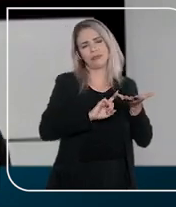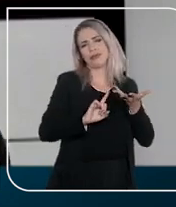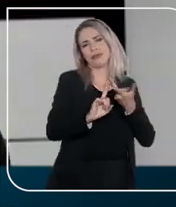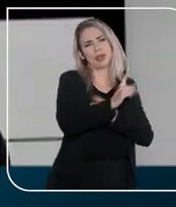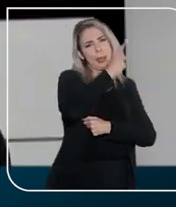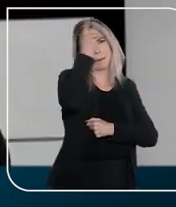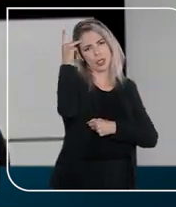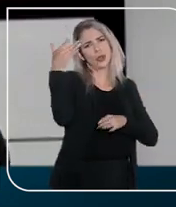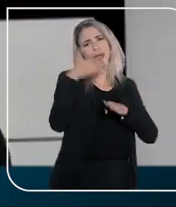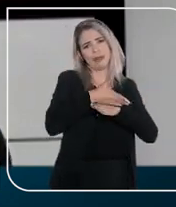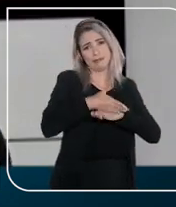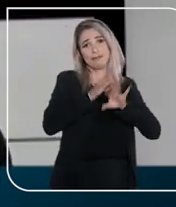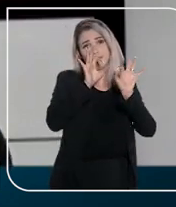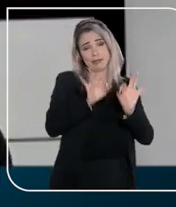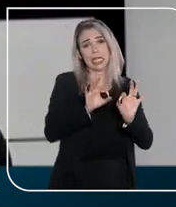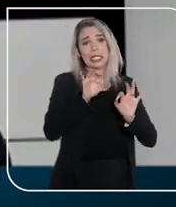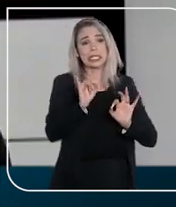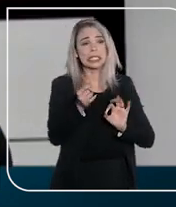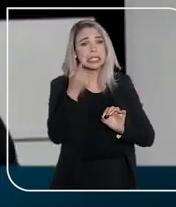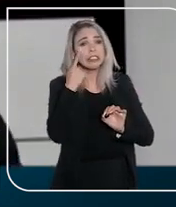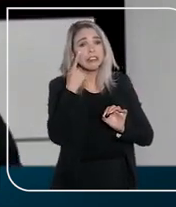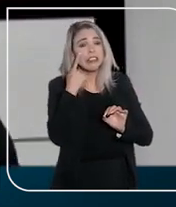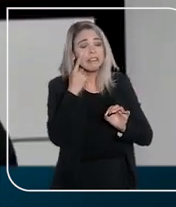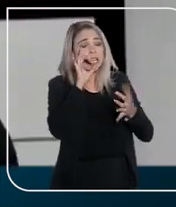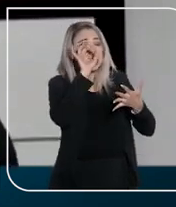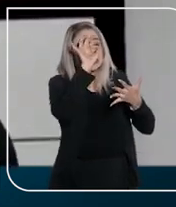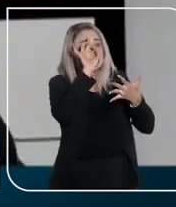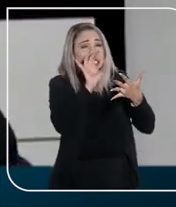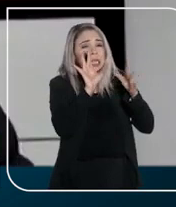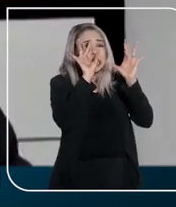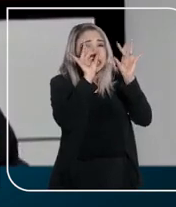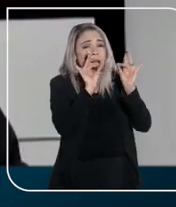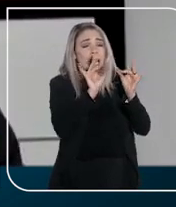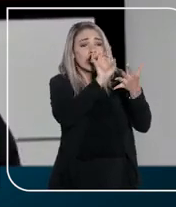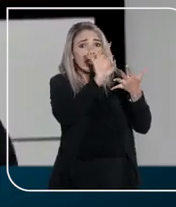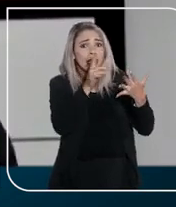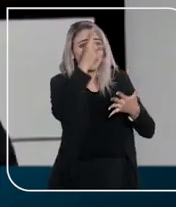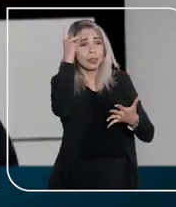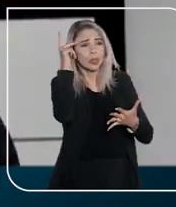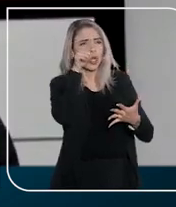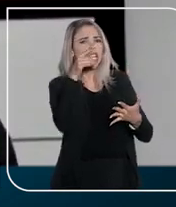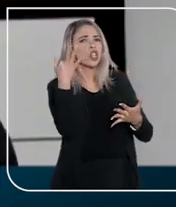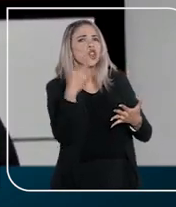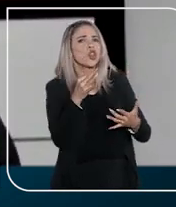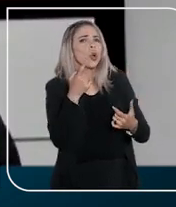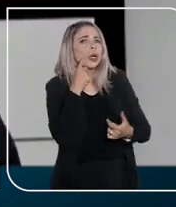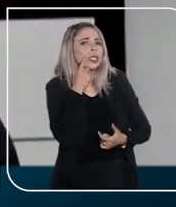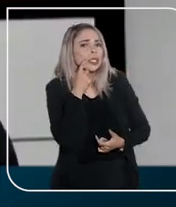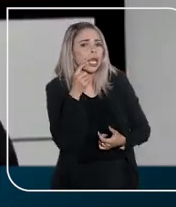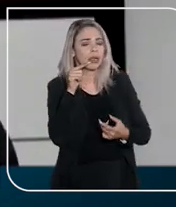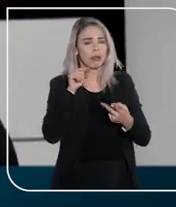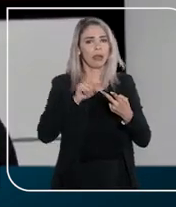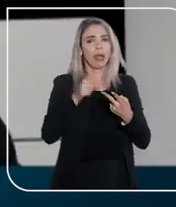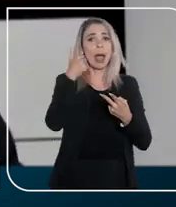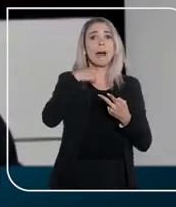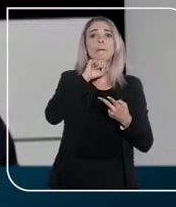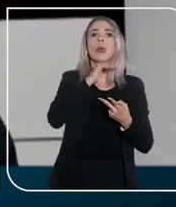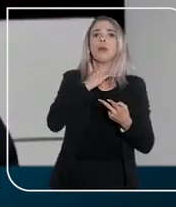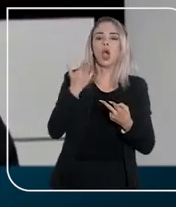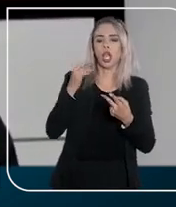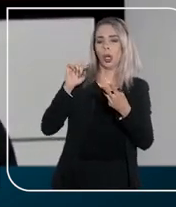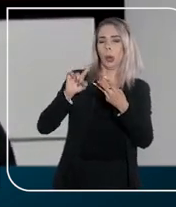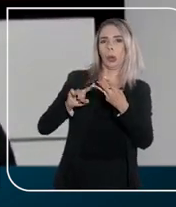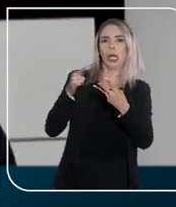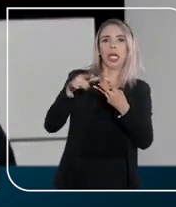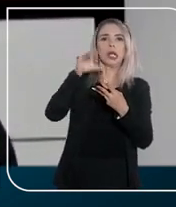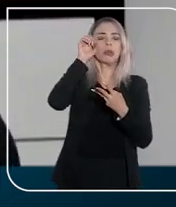pessoas participando. Se eu for considerar a situação específica de cada um, esse está com dor de dente, aquele amanhã faleceu, aquele ali não